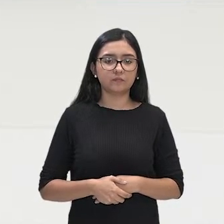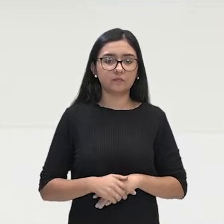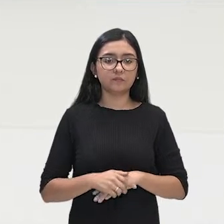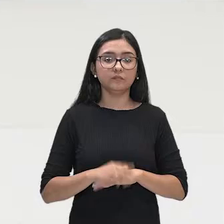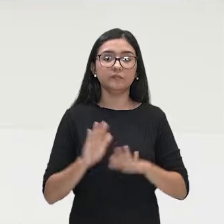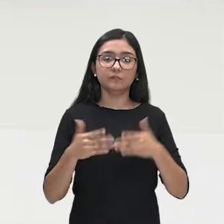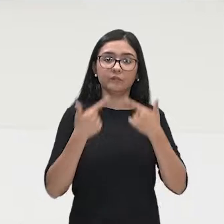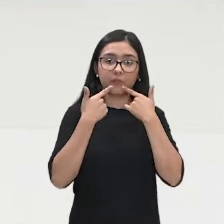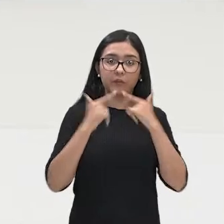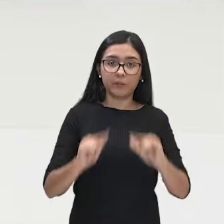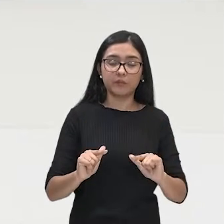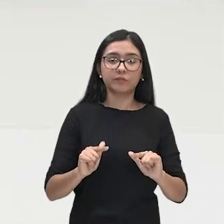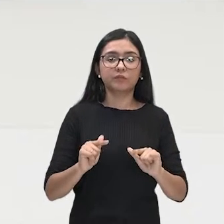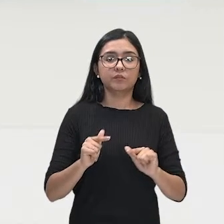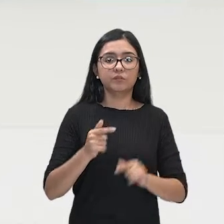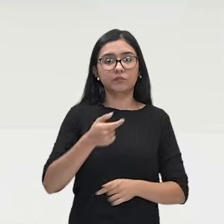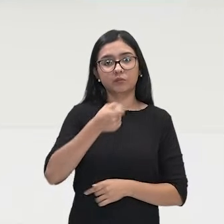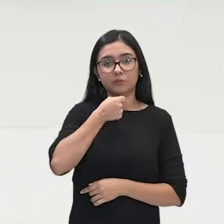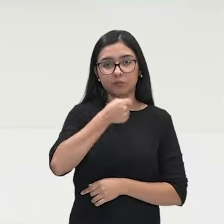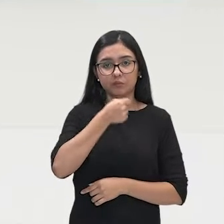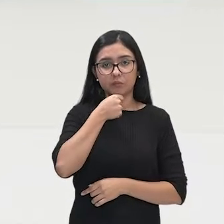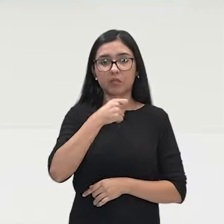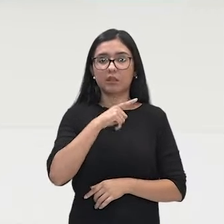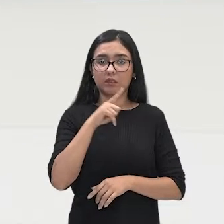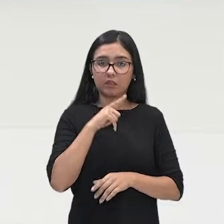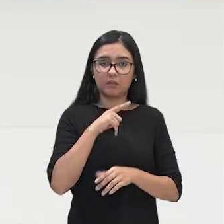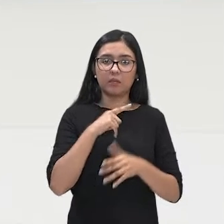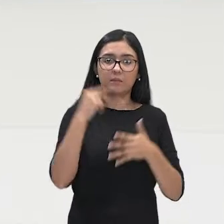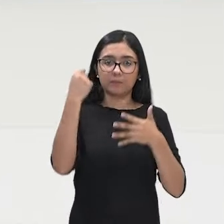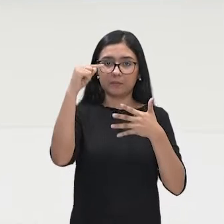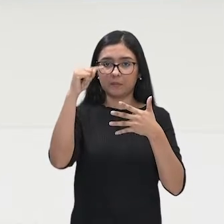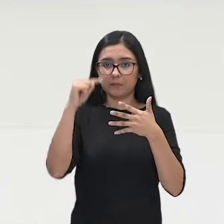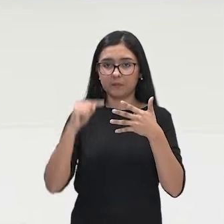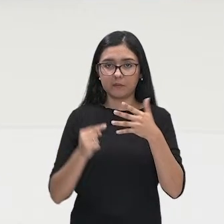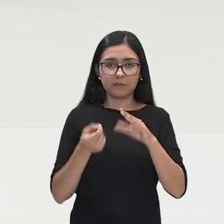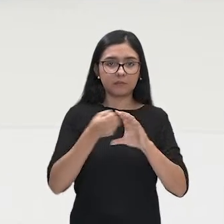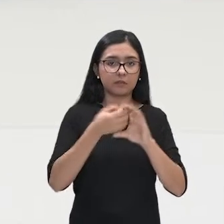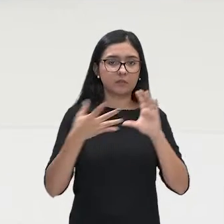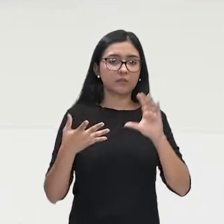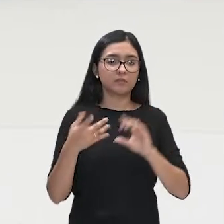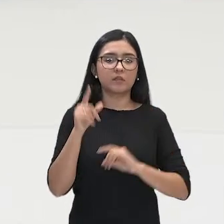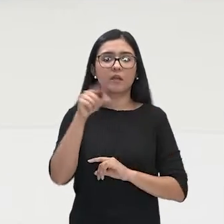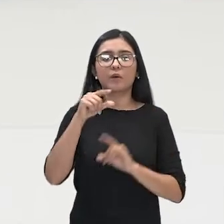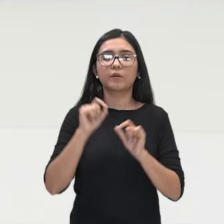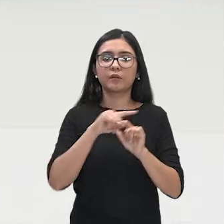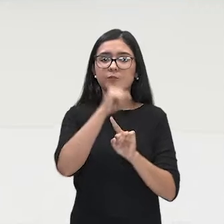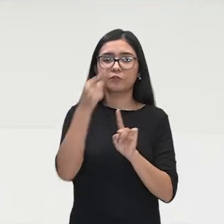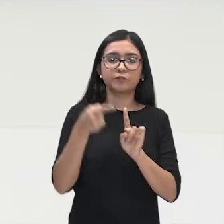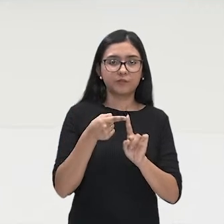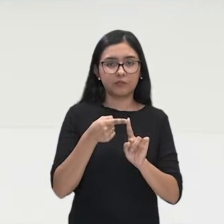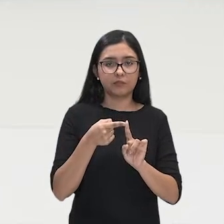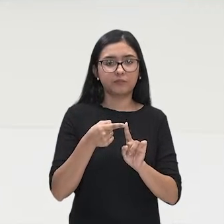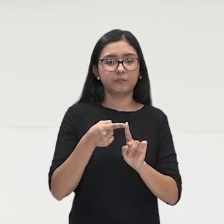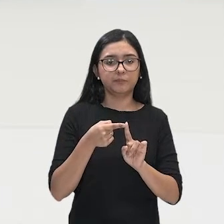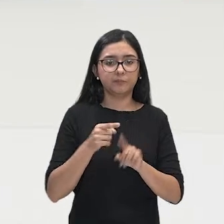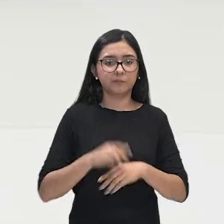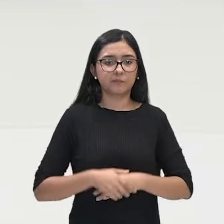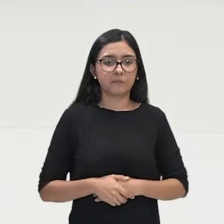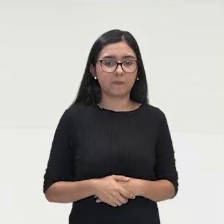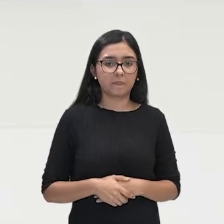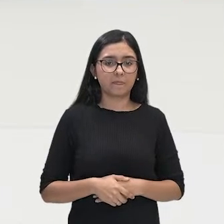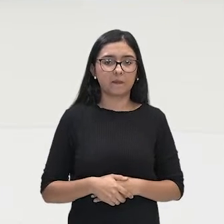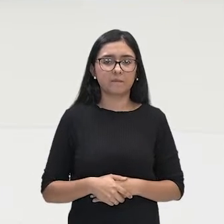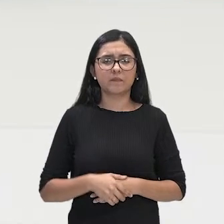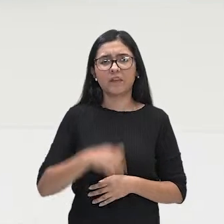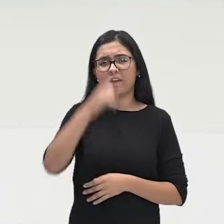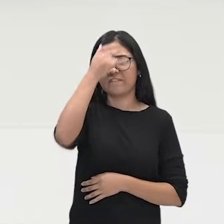linguagem jornalística deve seguir algumas características que são objetividade,